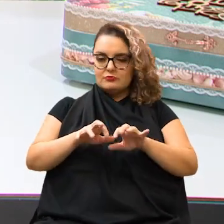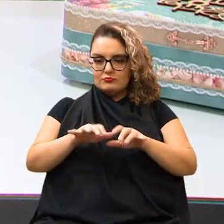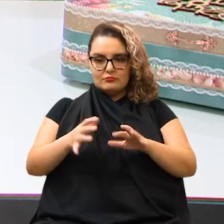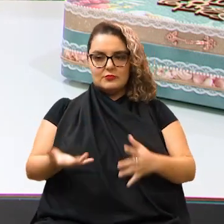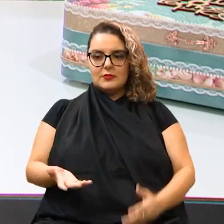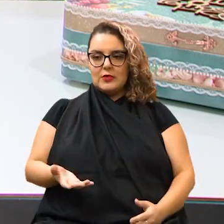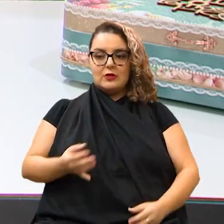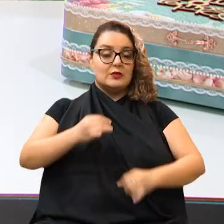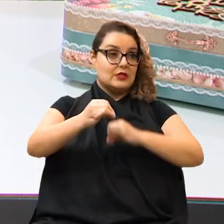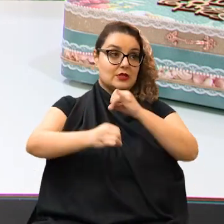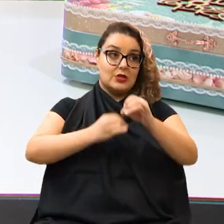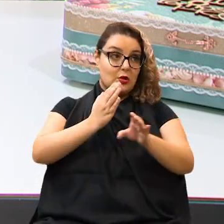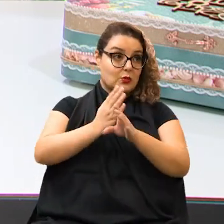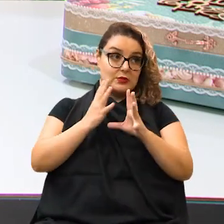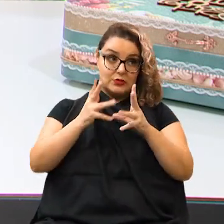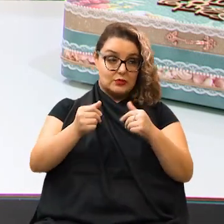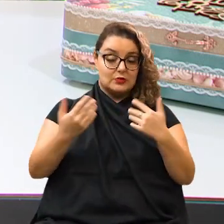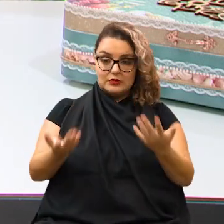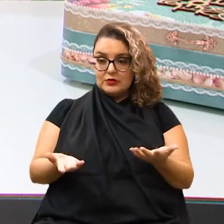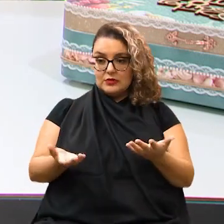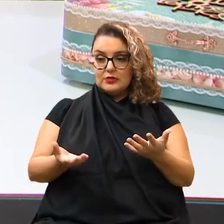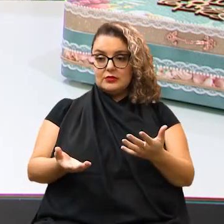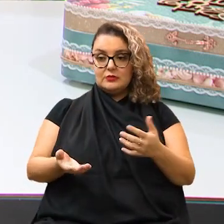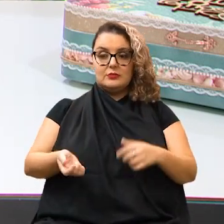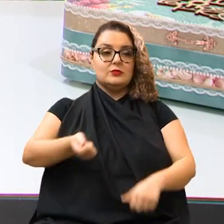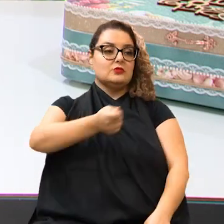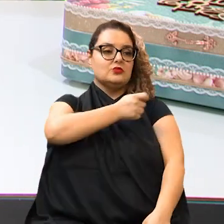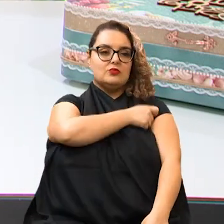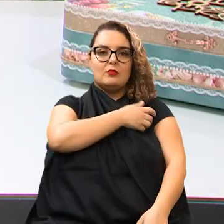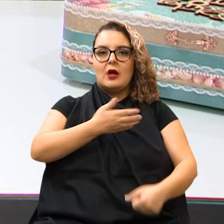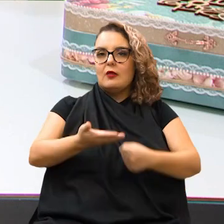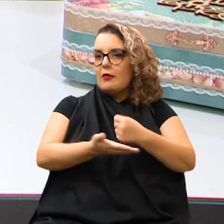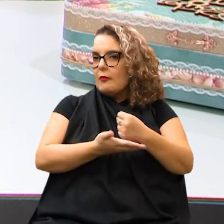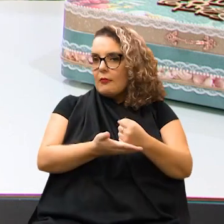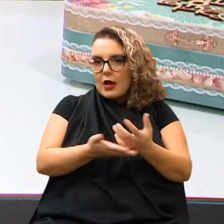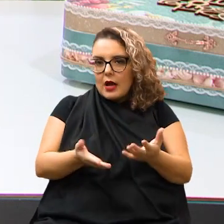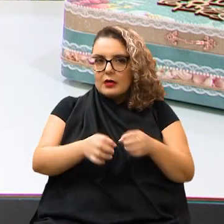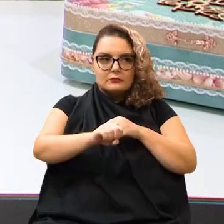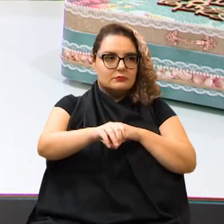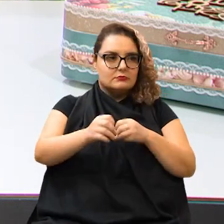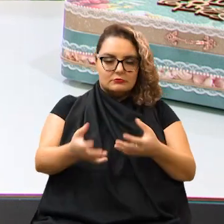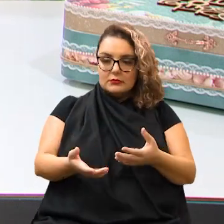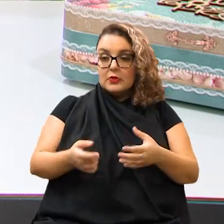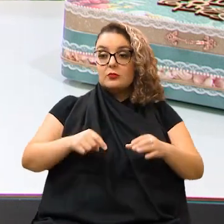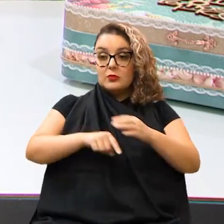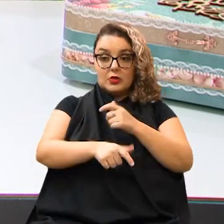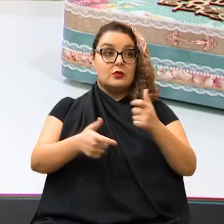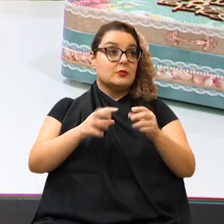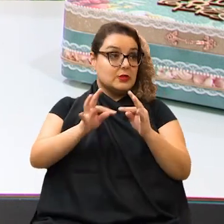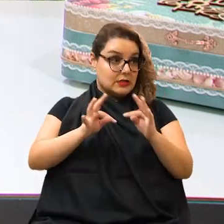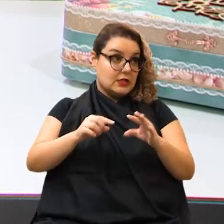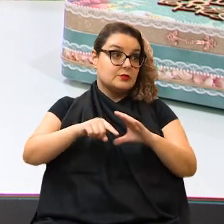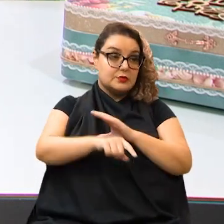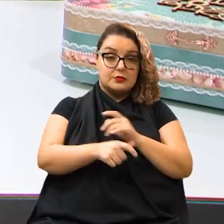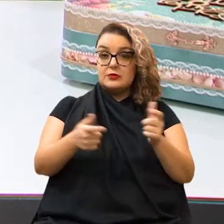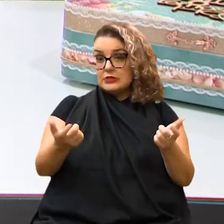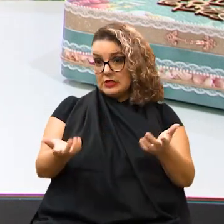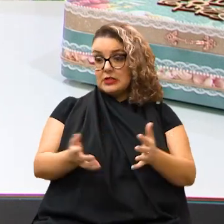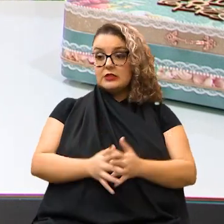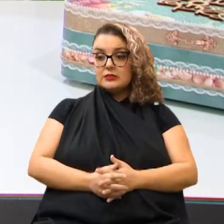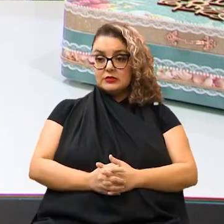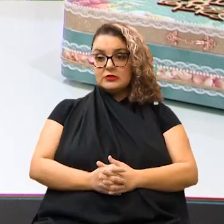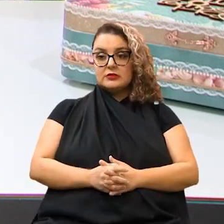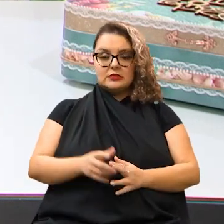Se você digitar hoje lá no seu navegador, você encontra tudo. Então, desde uma aula bem básica até umas coisas bem avançadas, técnicas